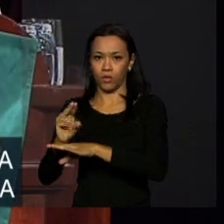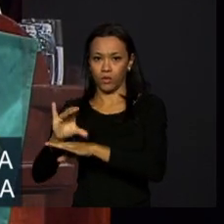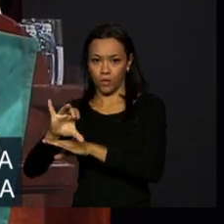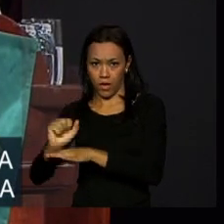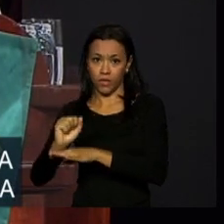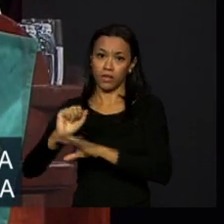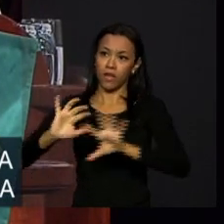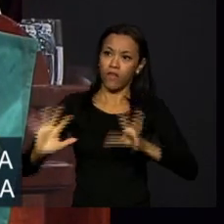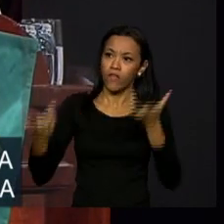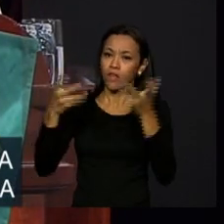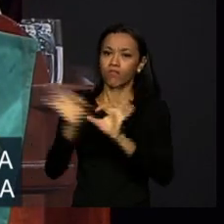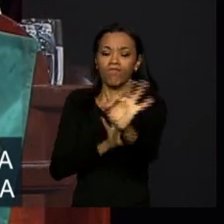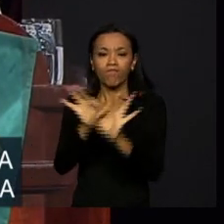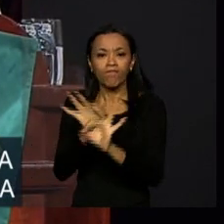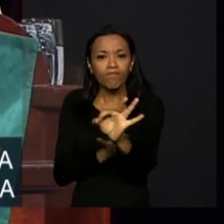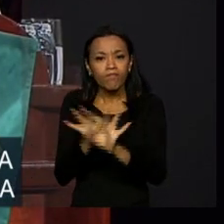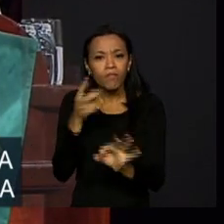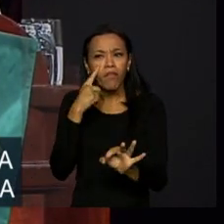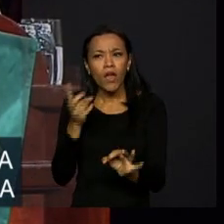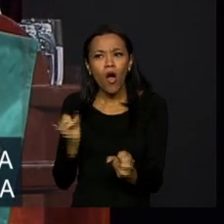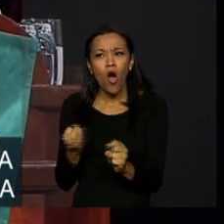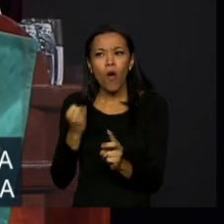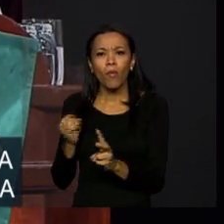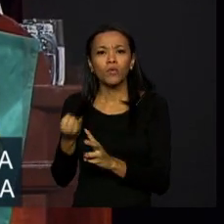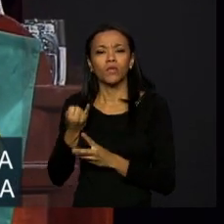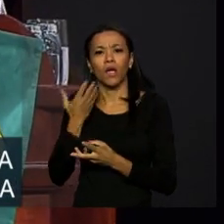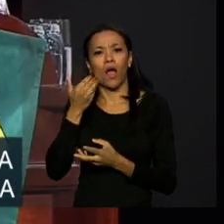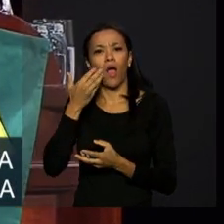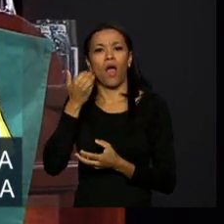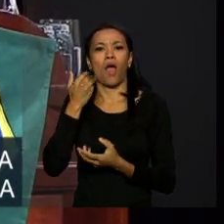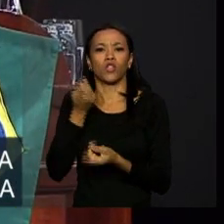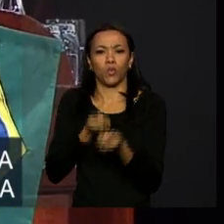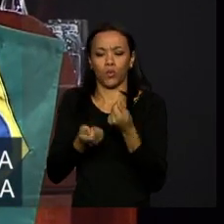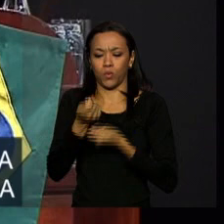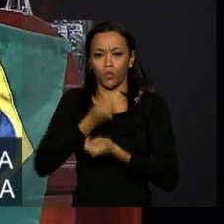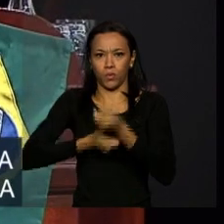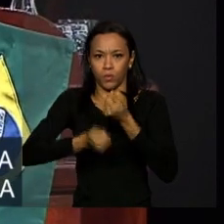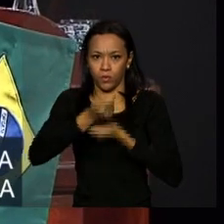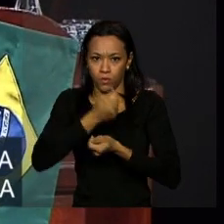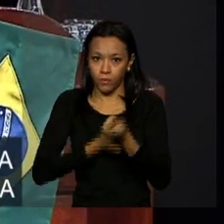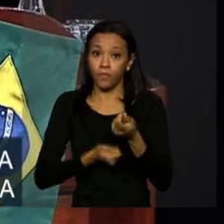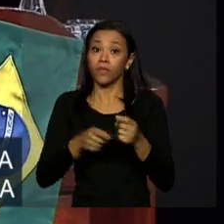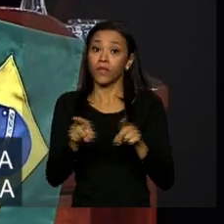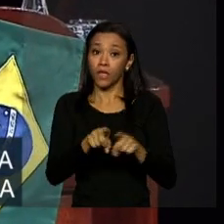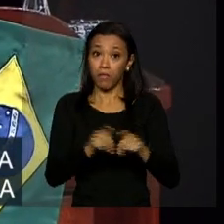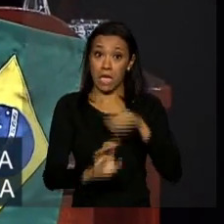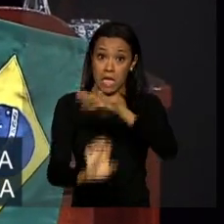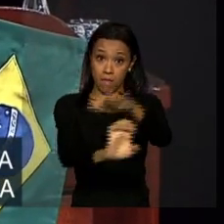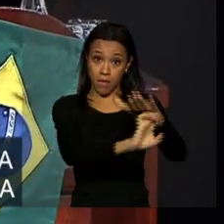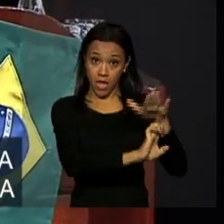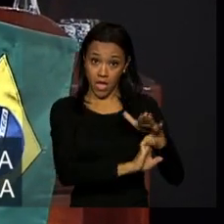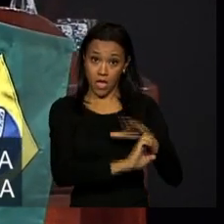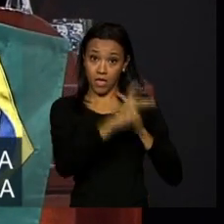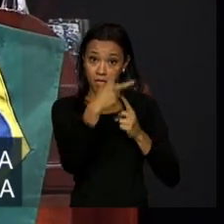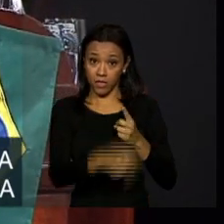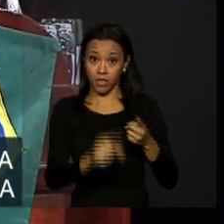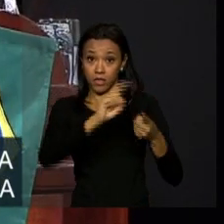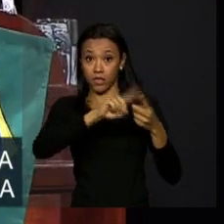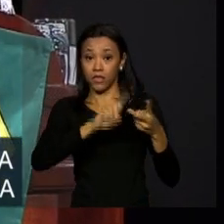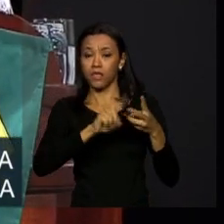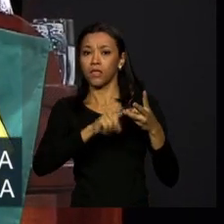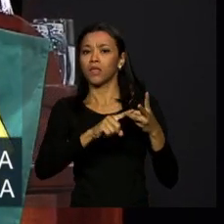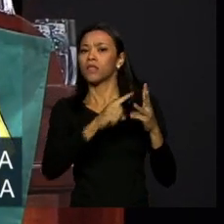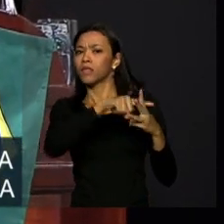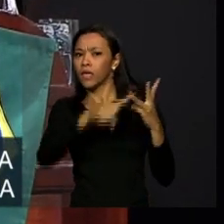ajudem a identificar oportunidades de negócio importantes companhias brasileiras como a Veg a Fit